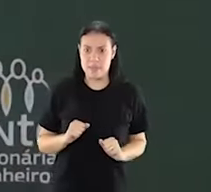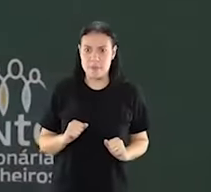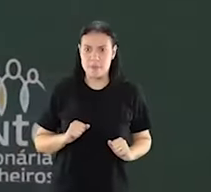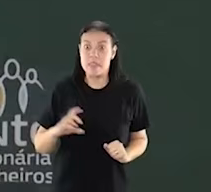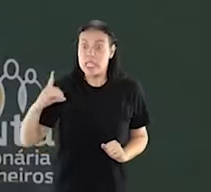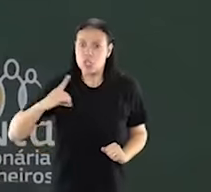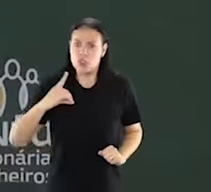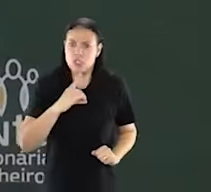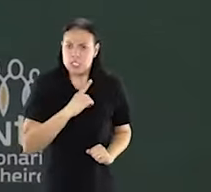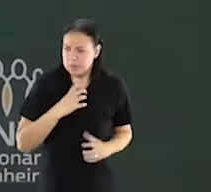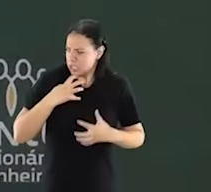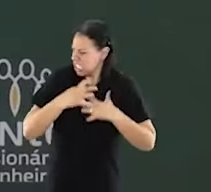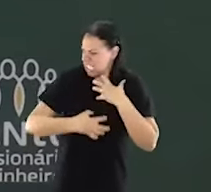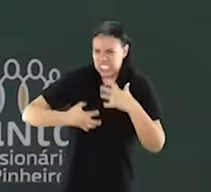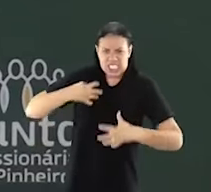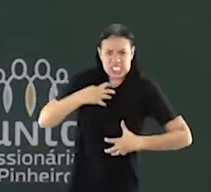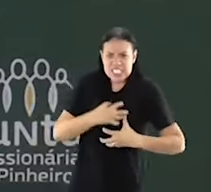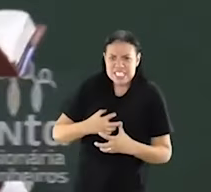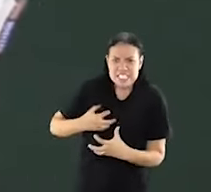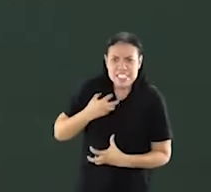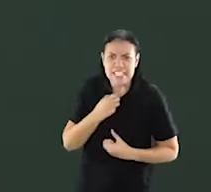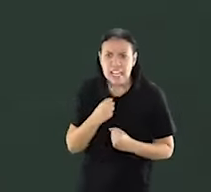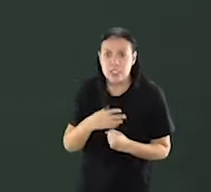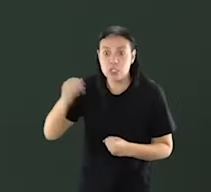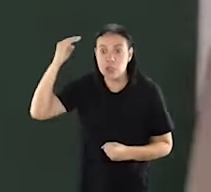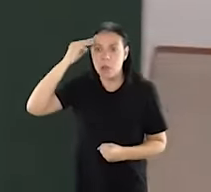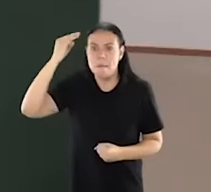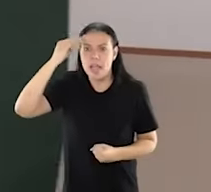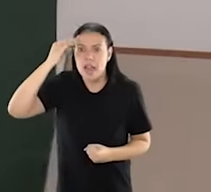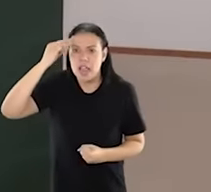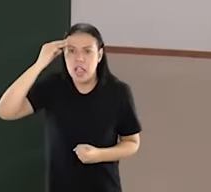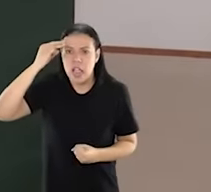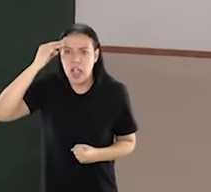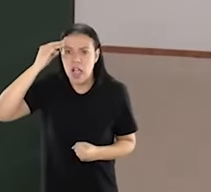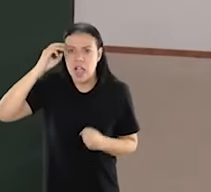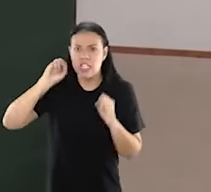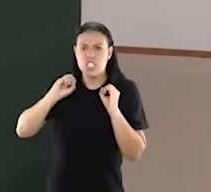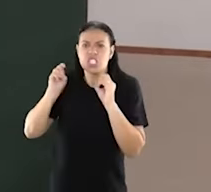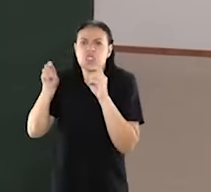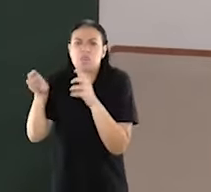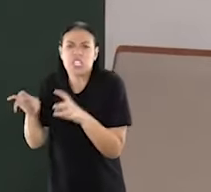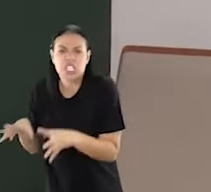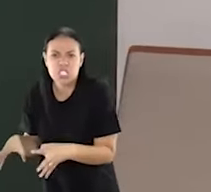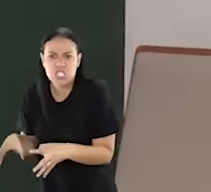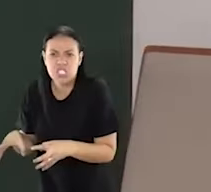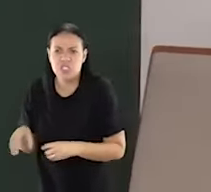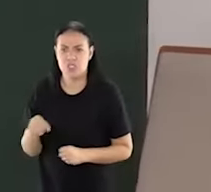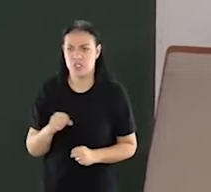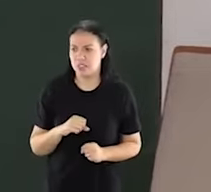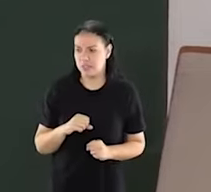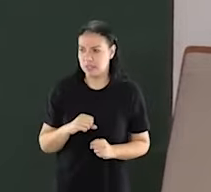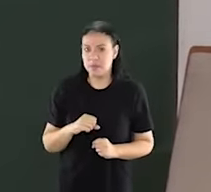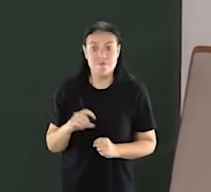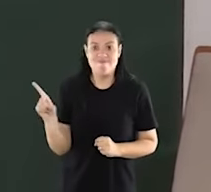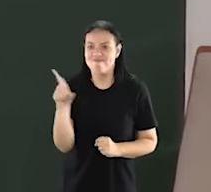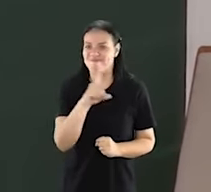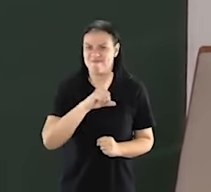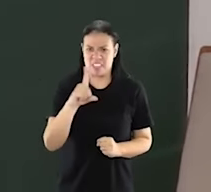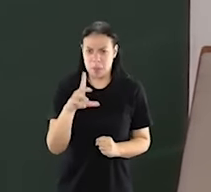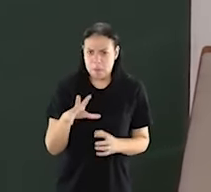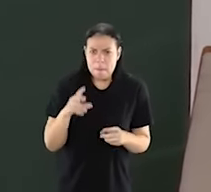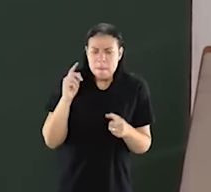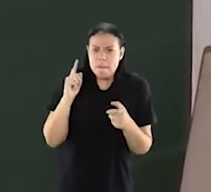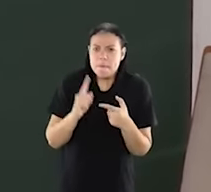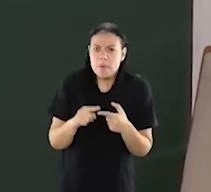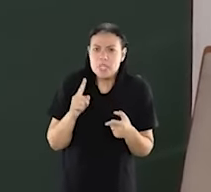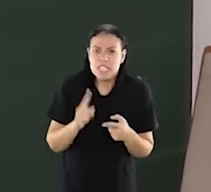ficou irritadíssimo com Maria e disseram o seguinte: isso é um desperdício. Olhem vocês, que eles não estão irritados com ela